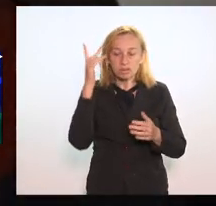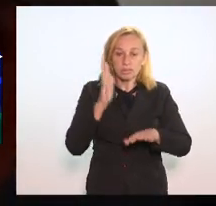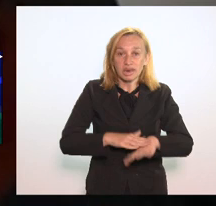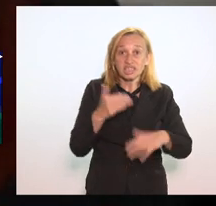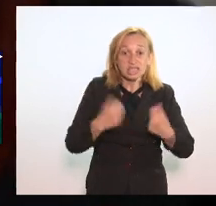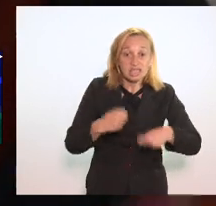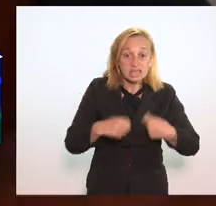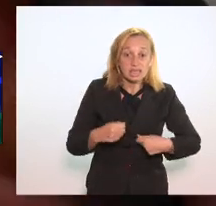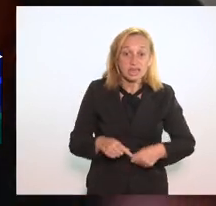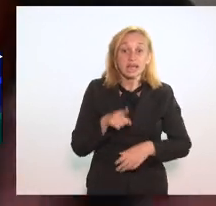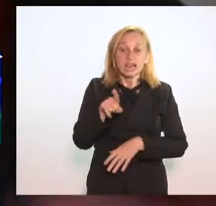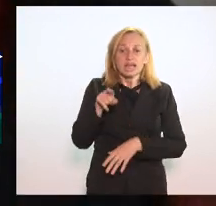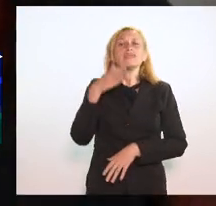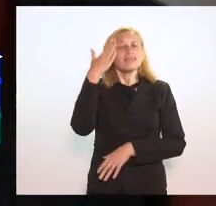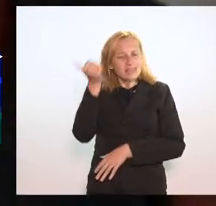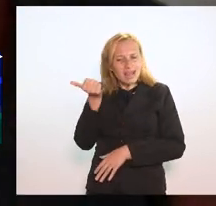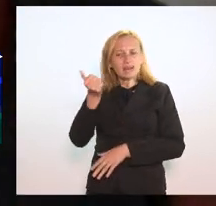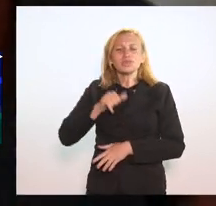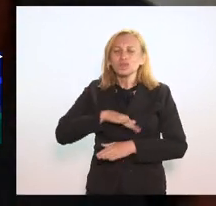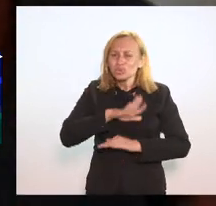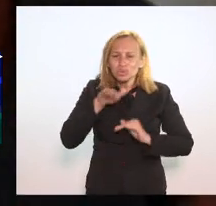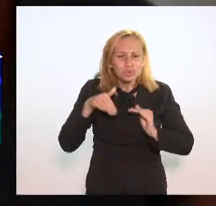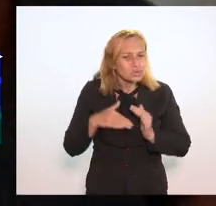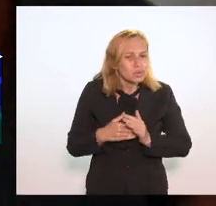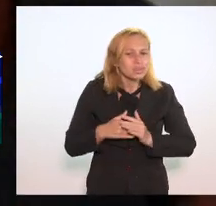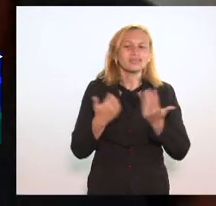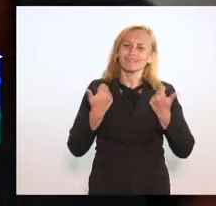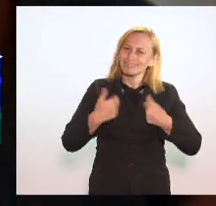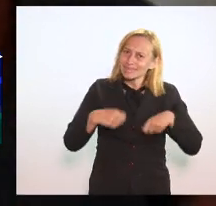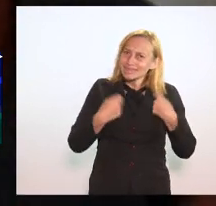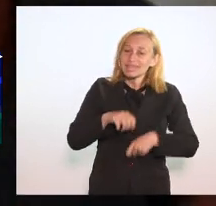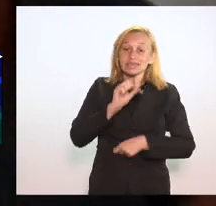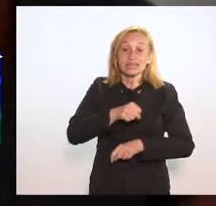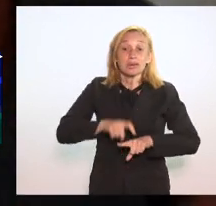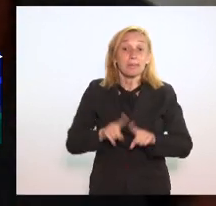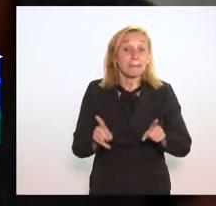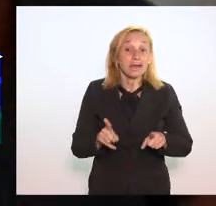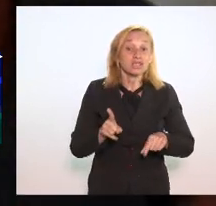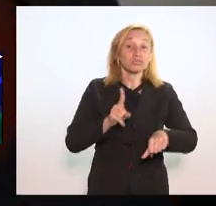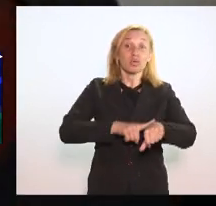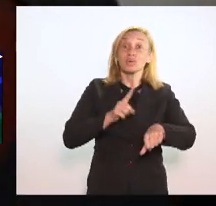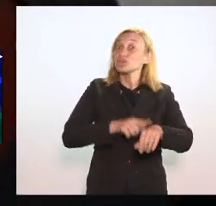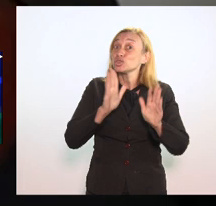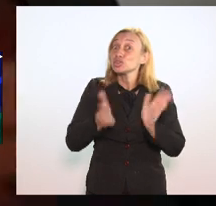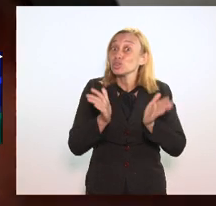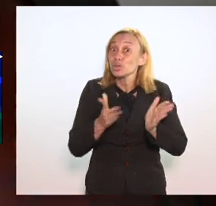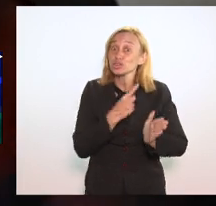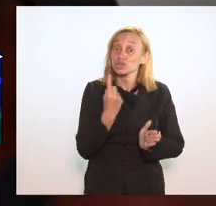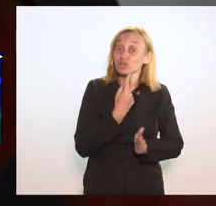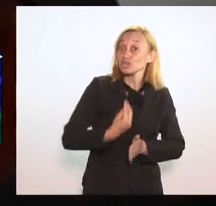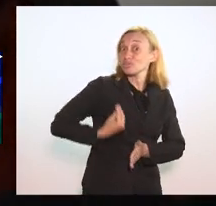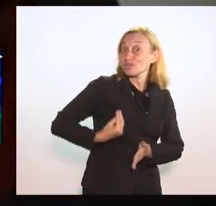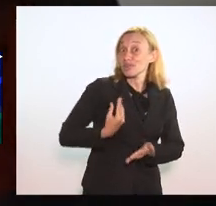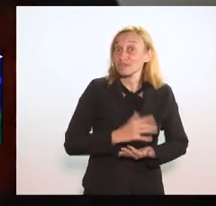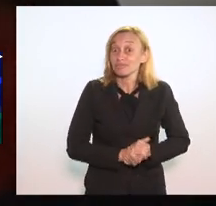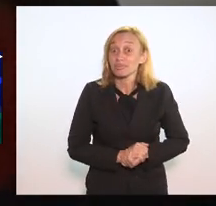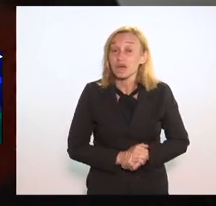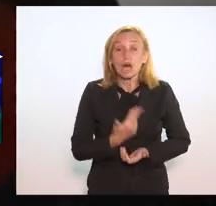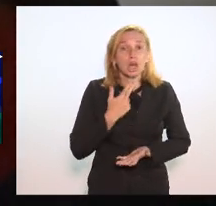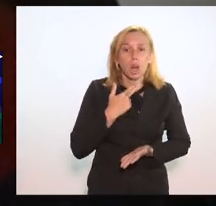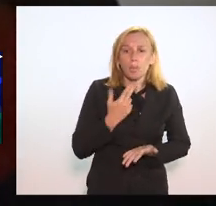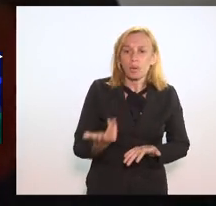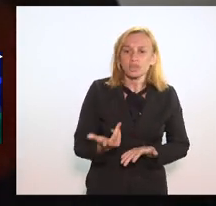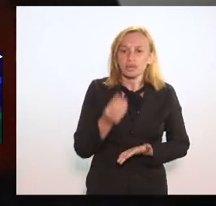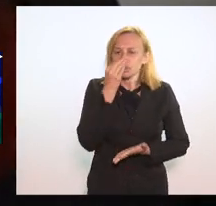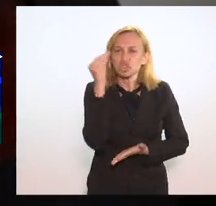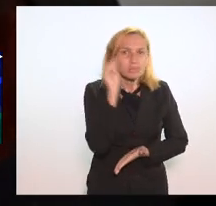contrário ele sabe de todas essas de unidades só que no momento de hoje que nós estamos vivenciando nós não